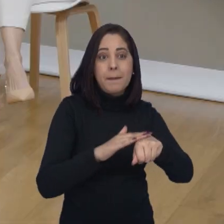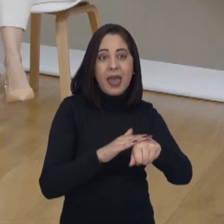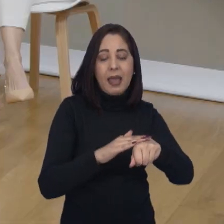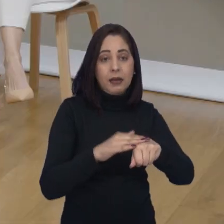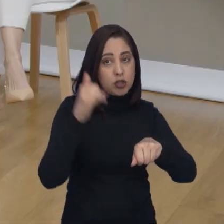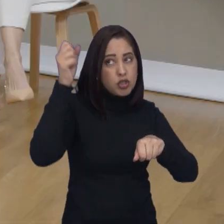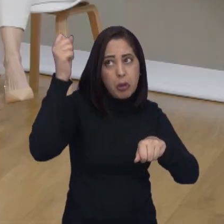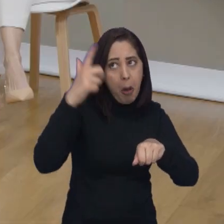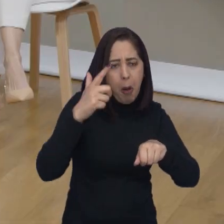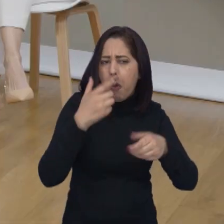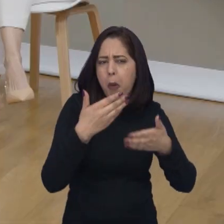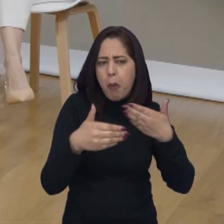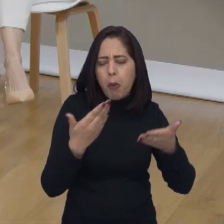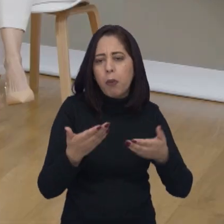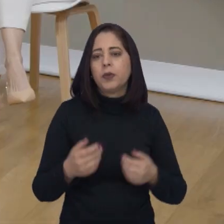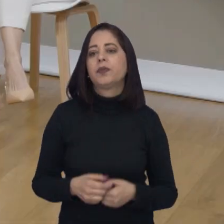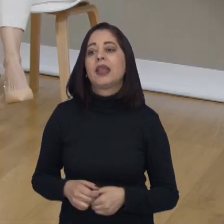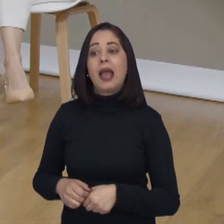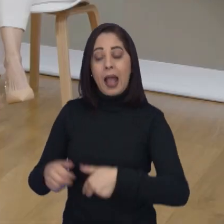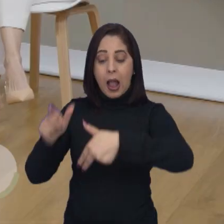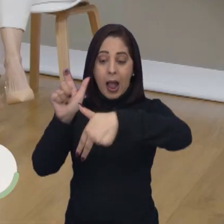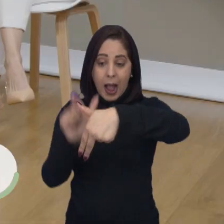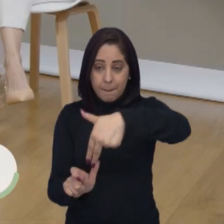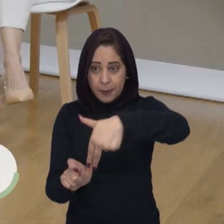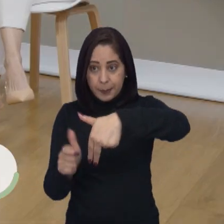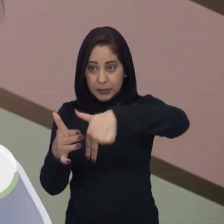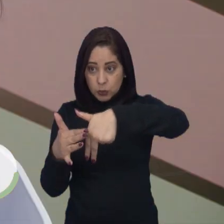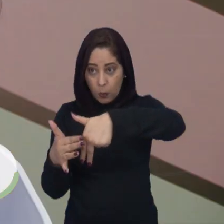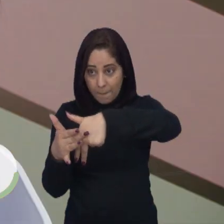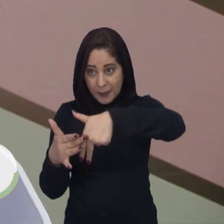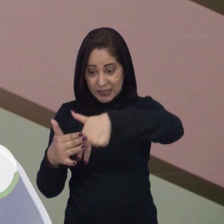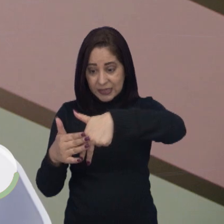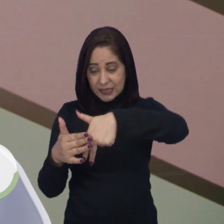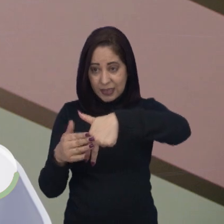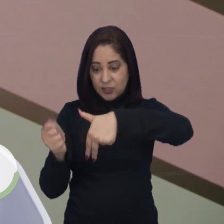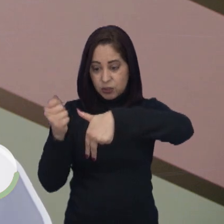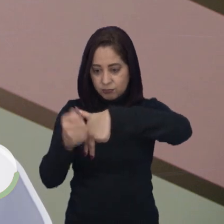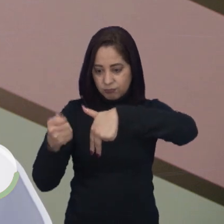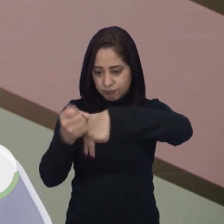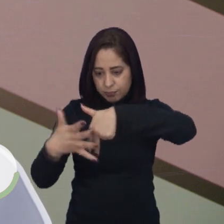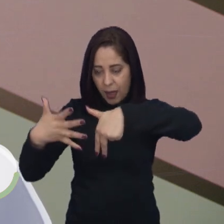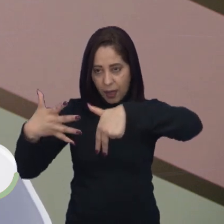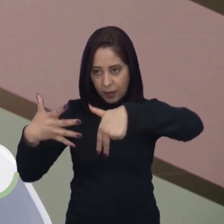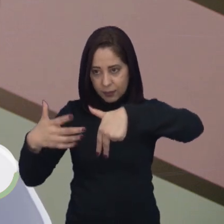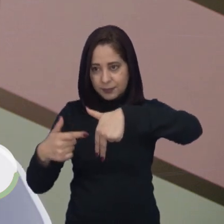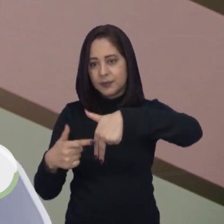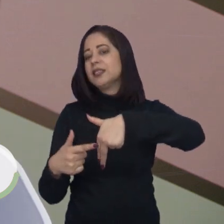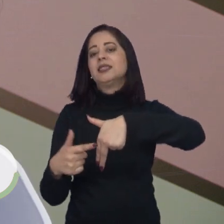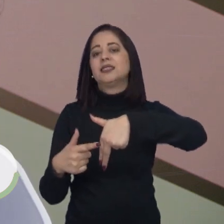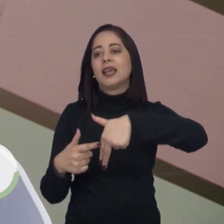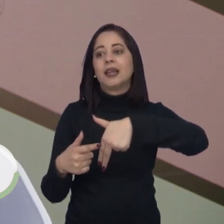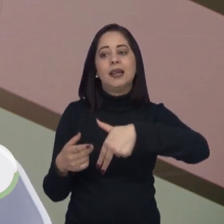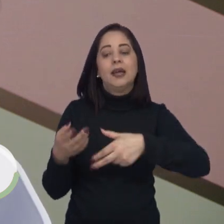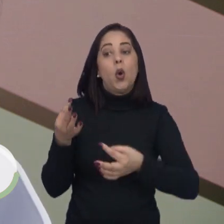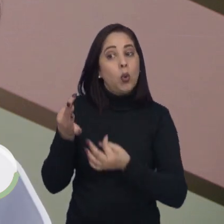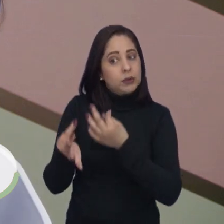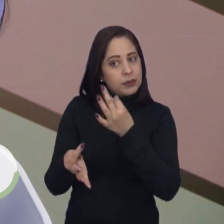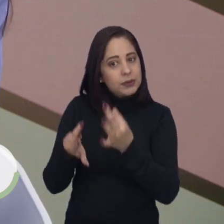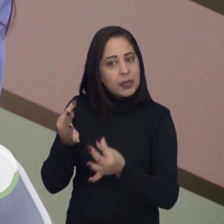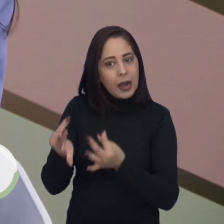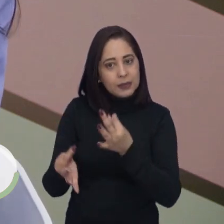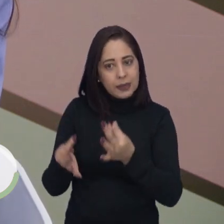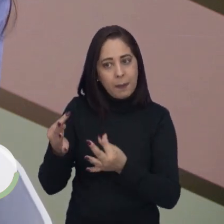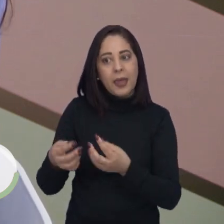sol? Sim. O paciente com vitiligo, o tratamento do vitiligo, ele é feito